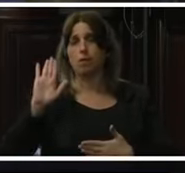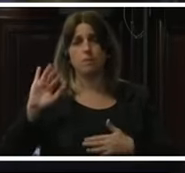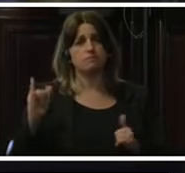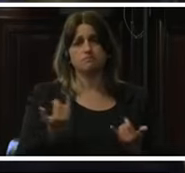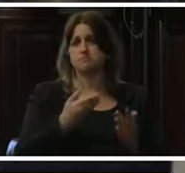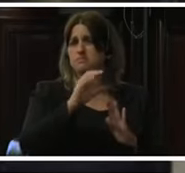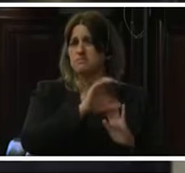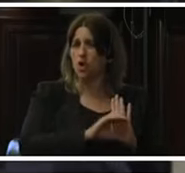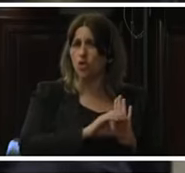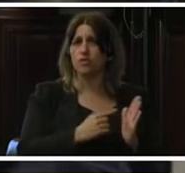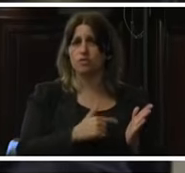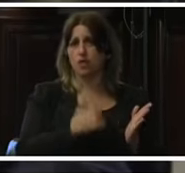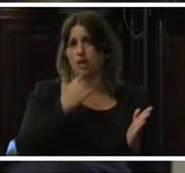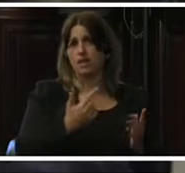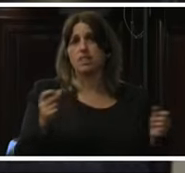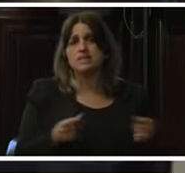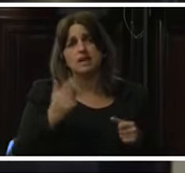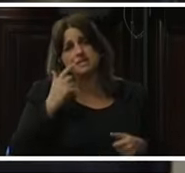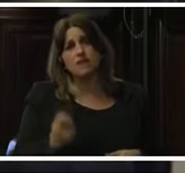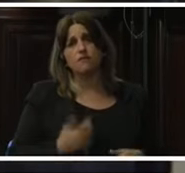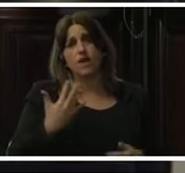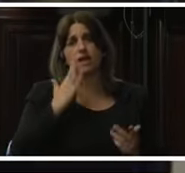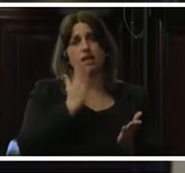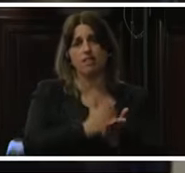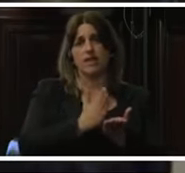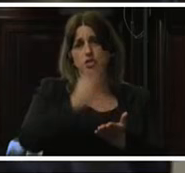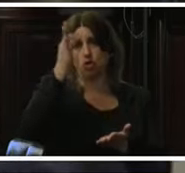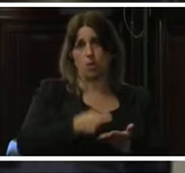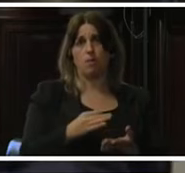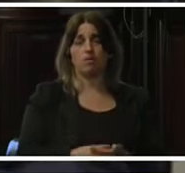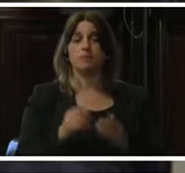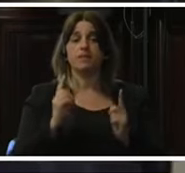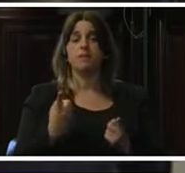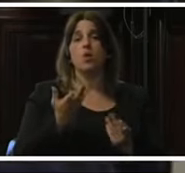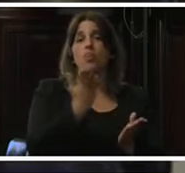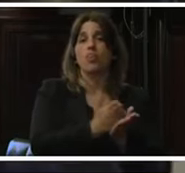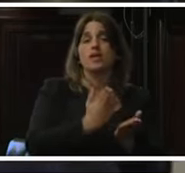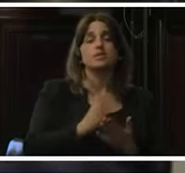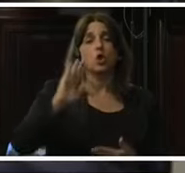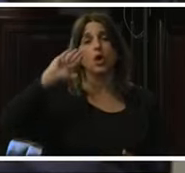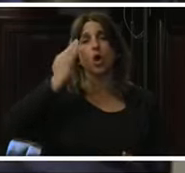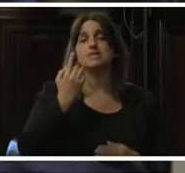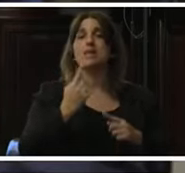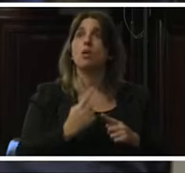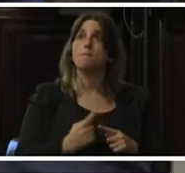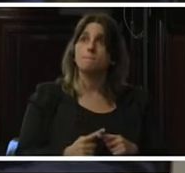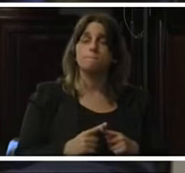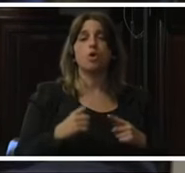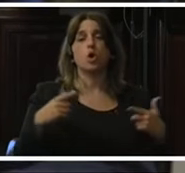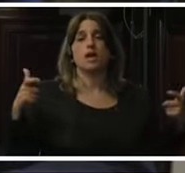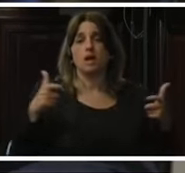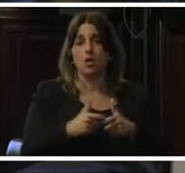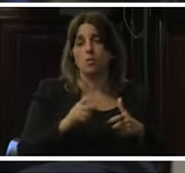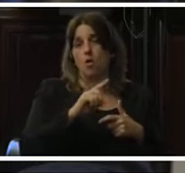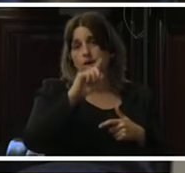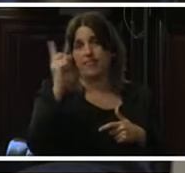direito desses povos geralmente é reconhecido pela corte a comissão entre americanos como foi